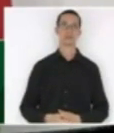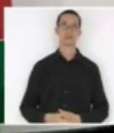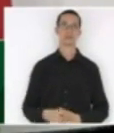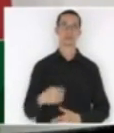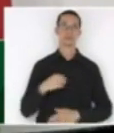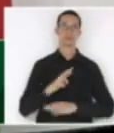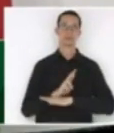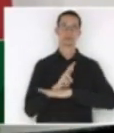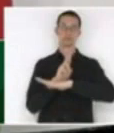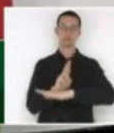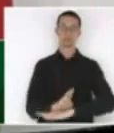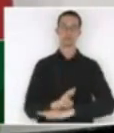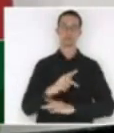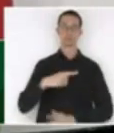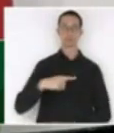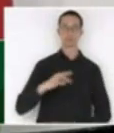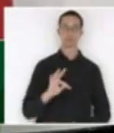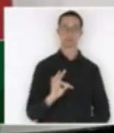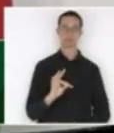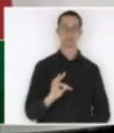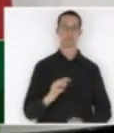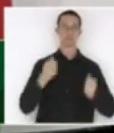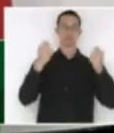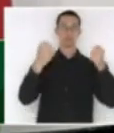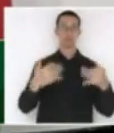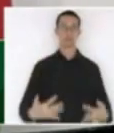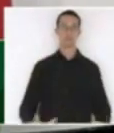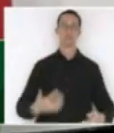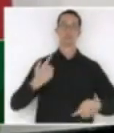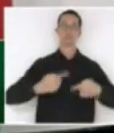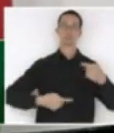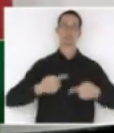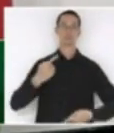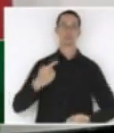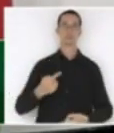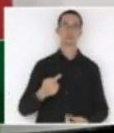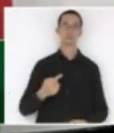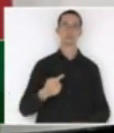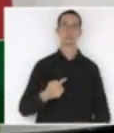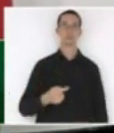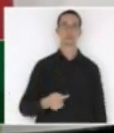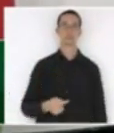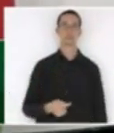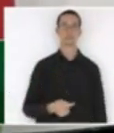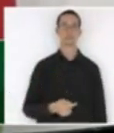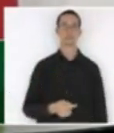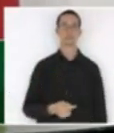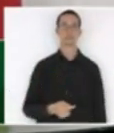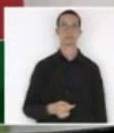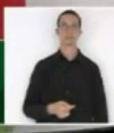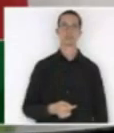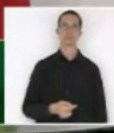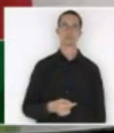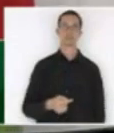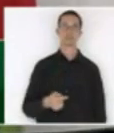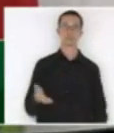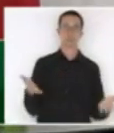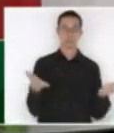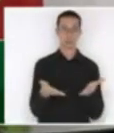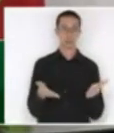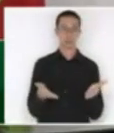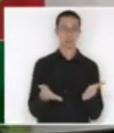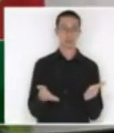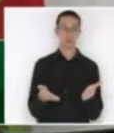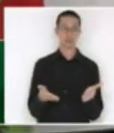para trazer um pouco o debate que está acontecendo, inclusive no dia de hoje, começou